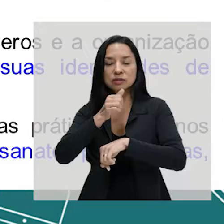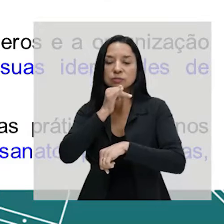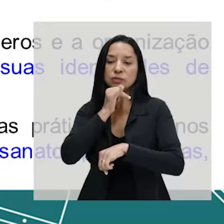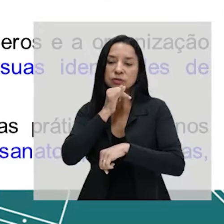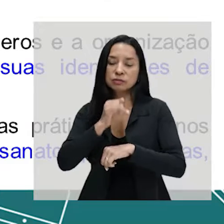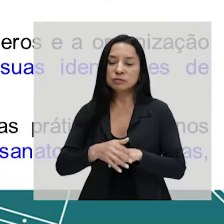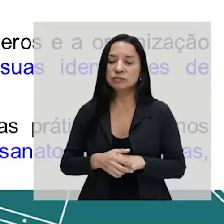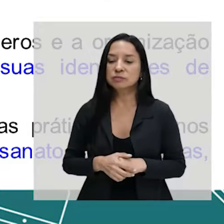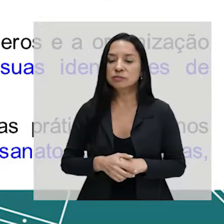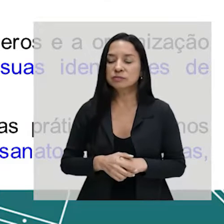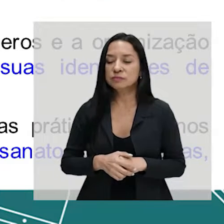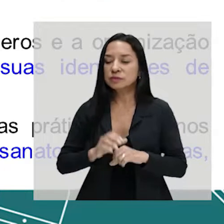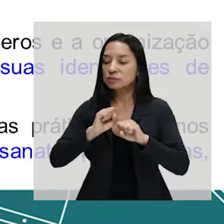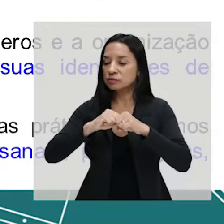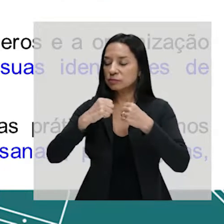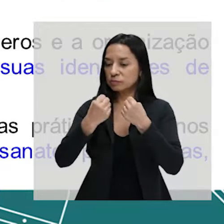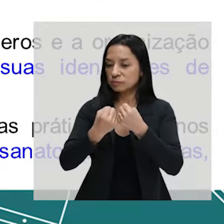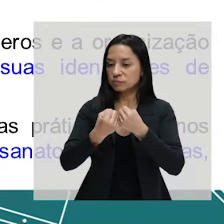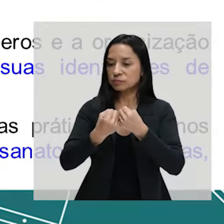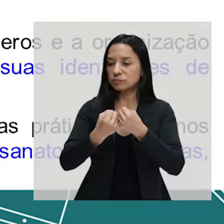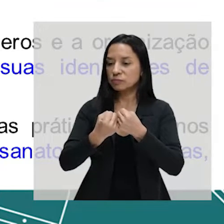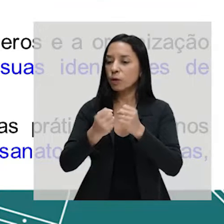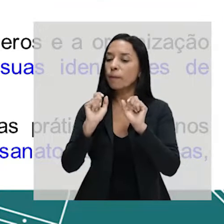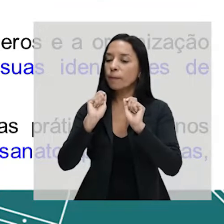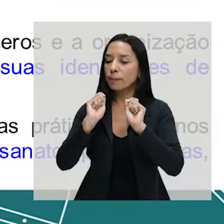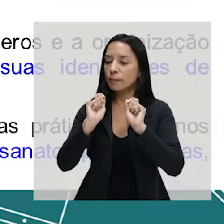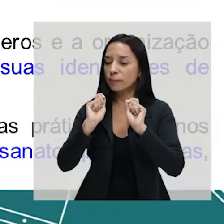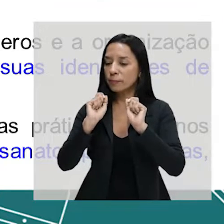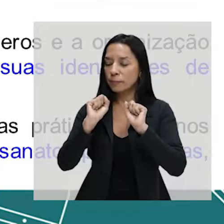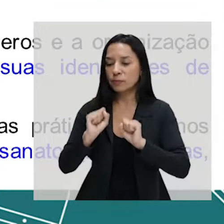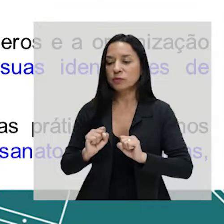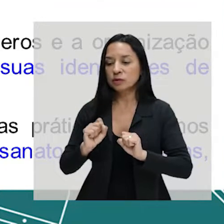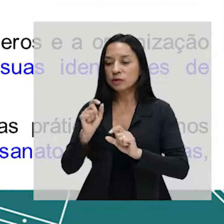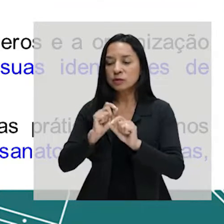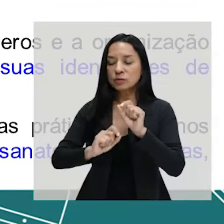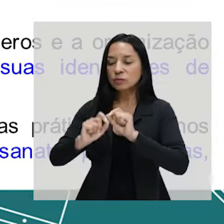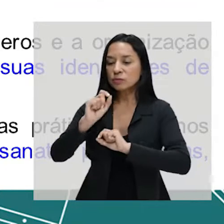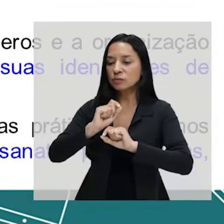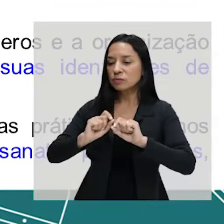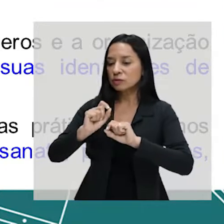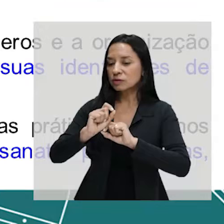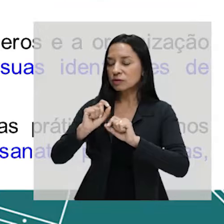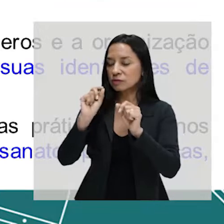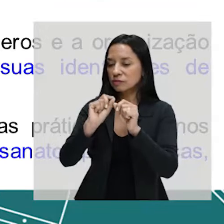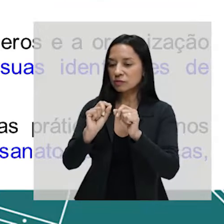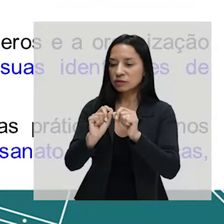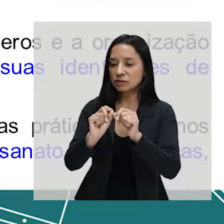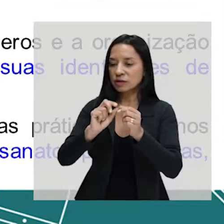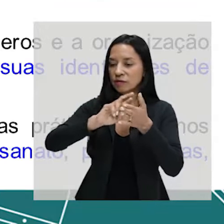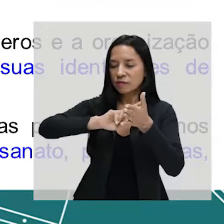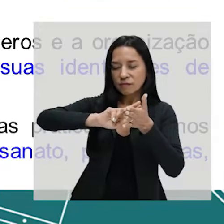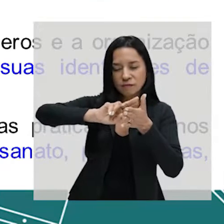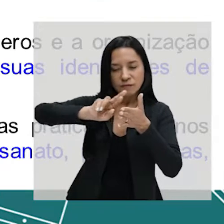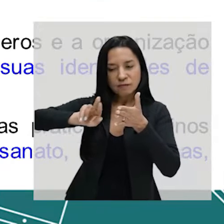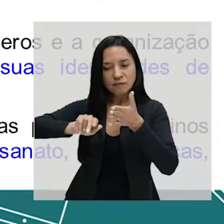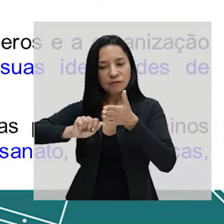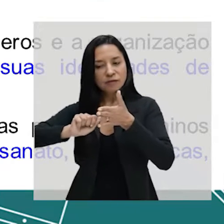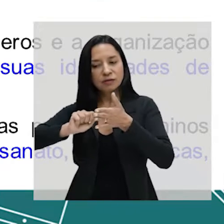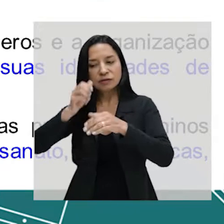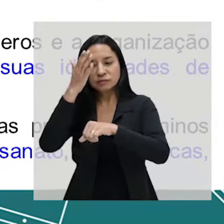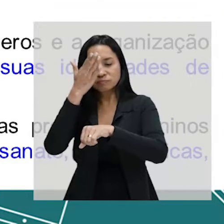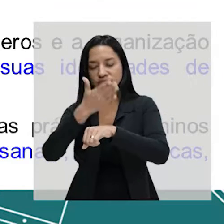mulheres dessas sociedades elas poderiam a inclusive se dedicar a várias